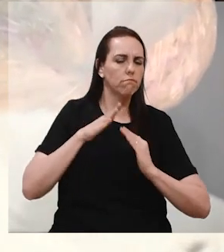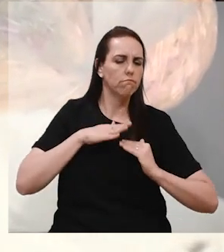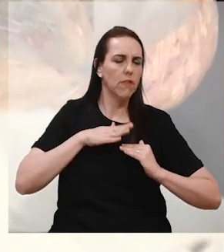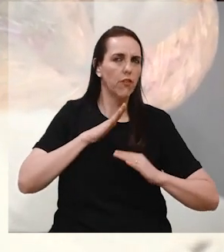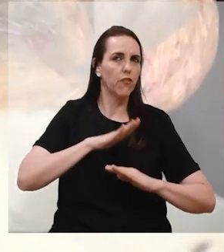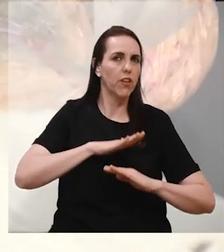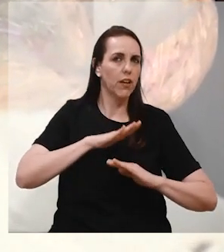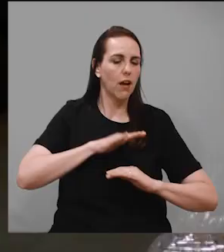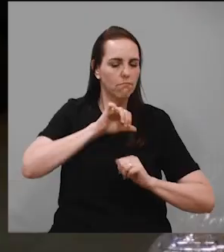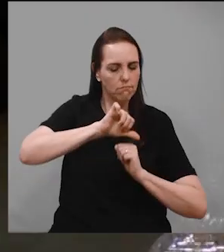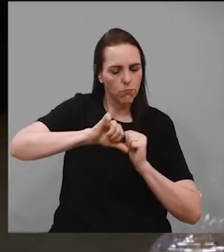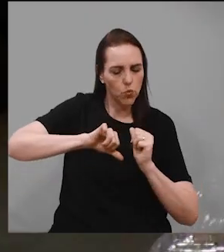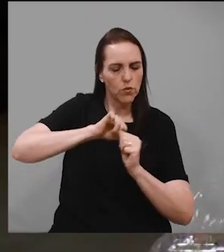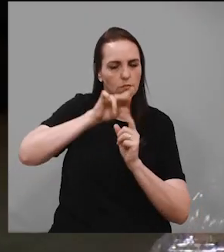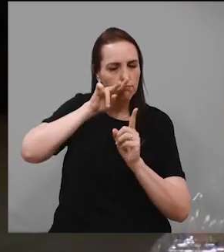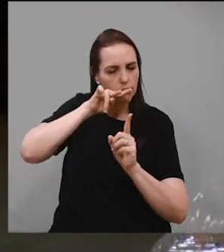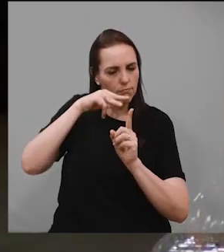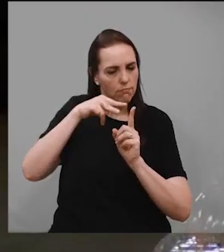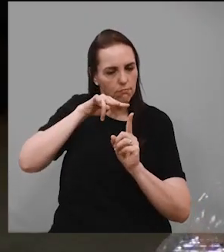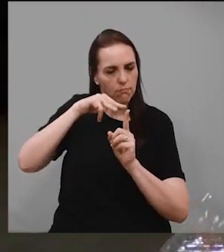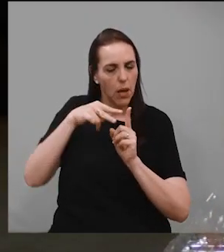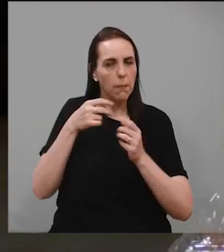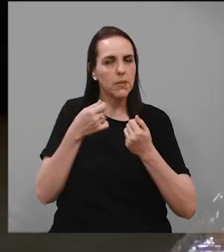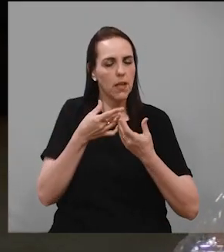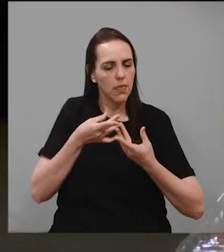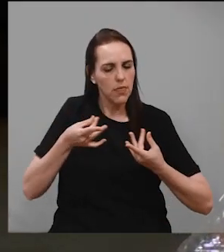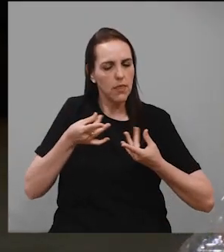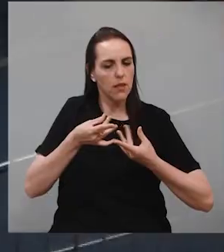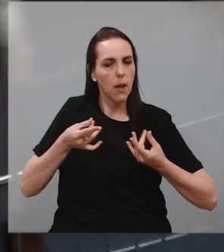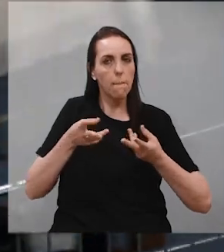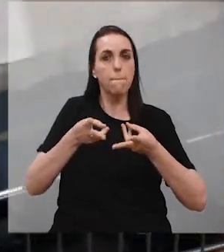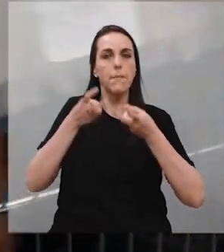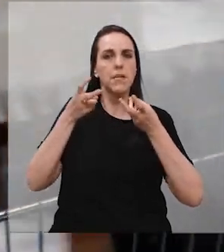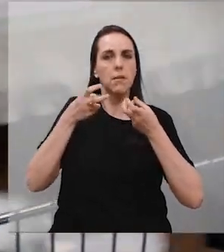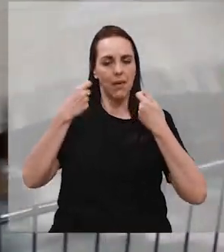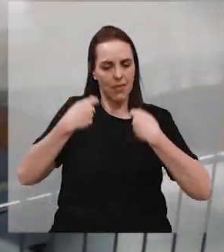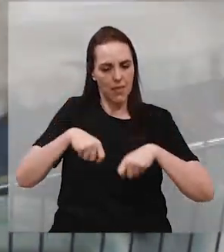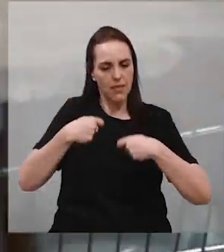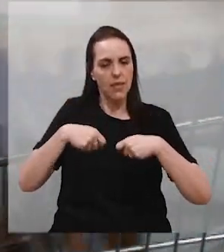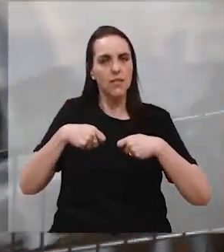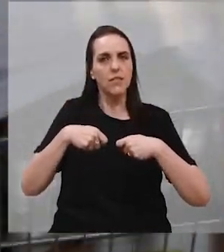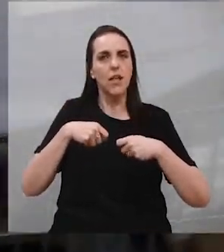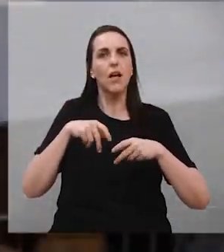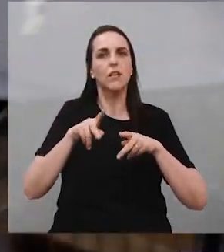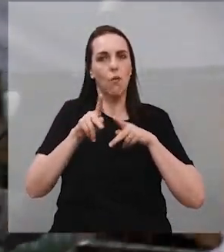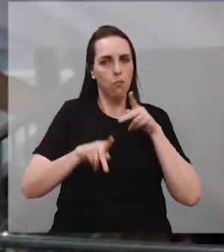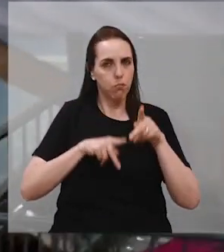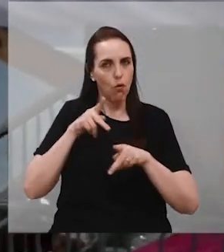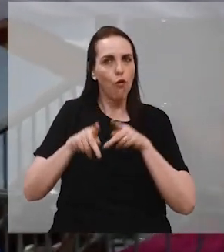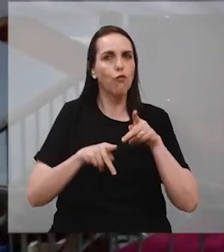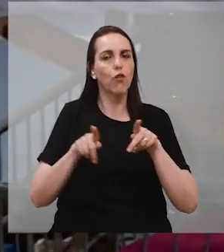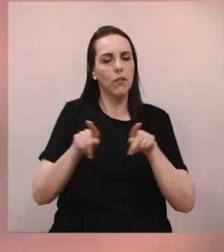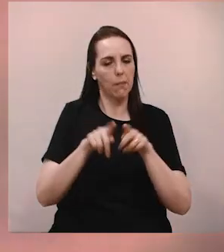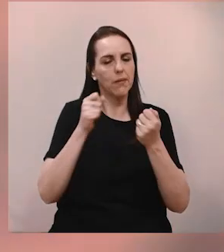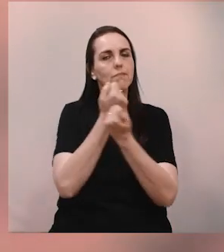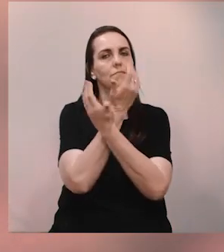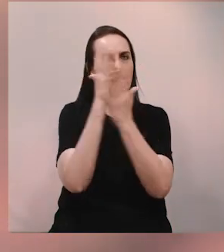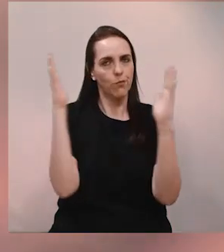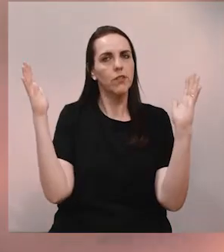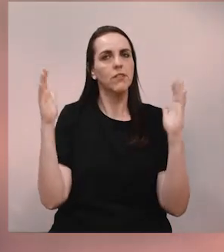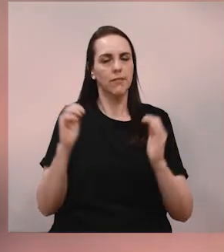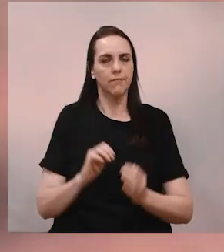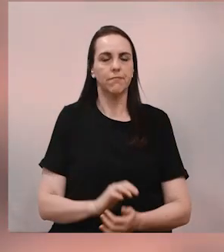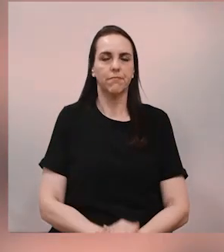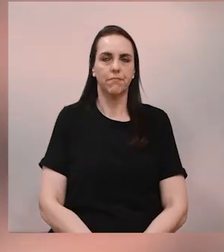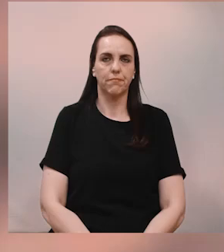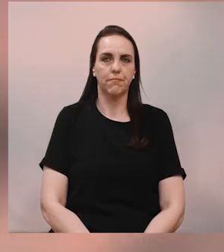tudo? Uma mudança no olhar, que precisa ser sensível para as necessidades não só do povo, mas também da